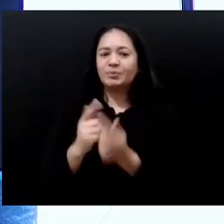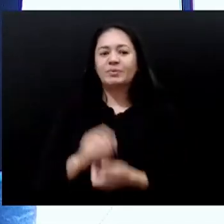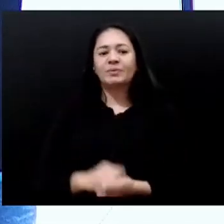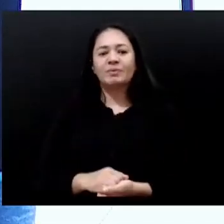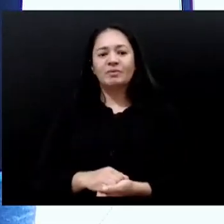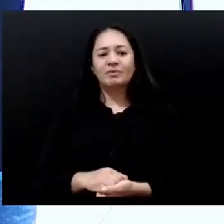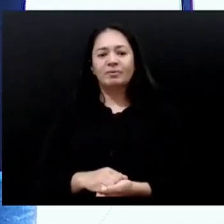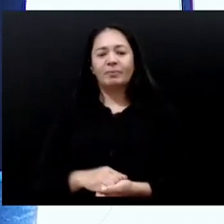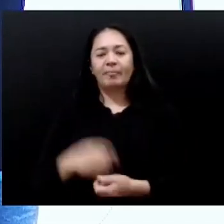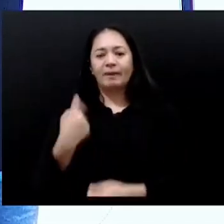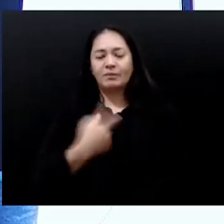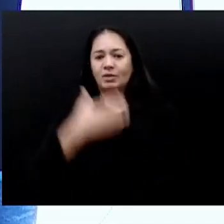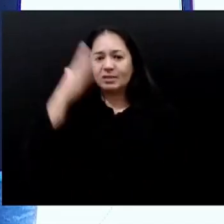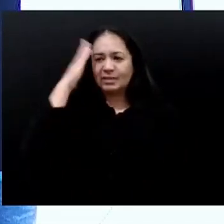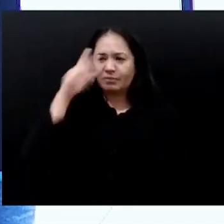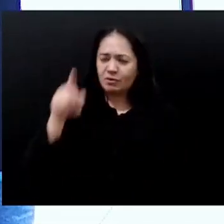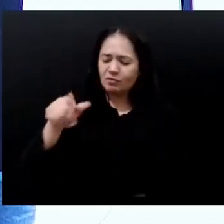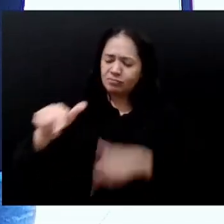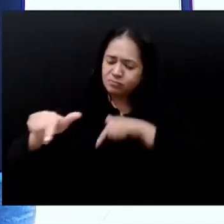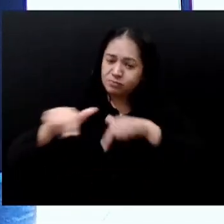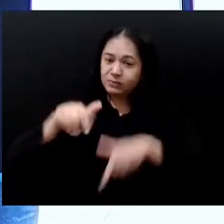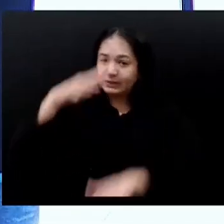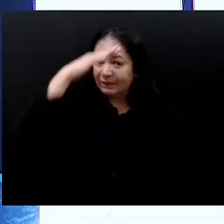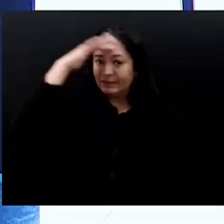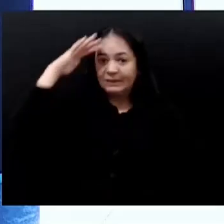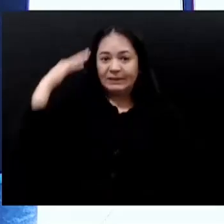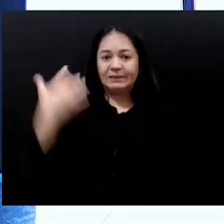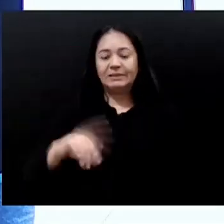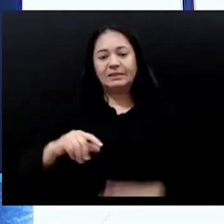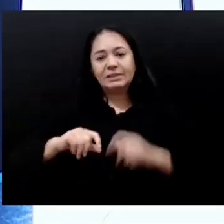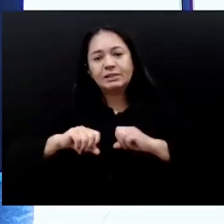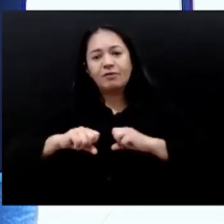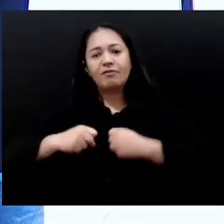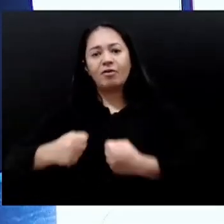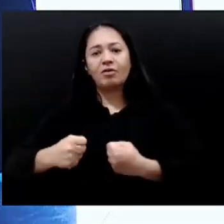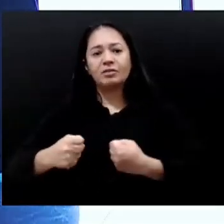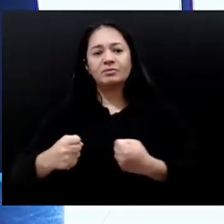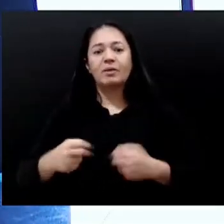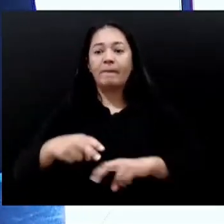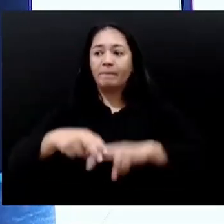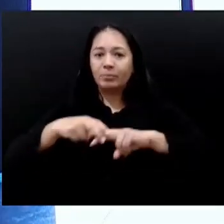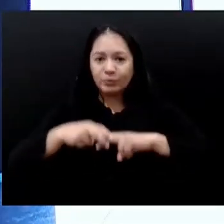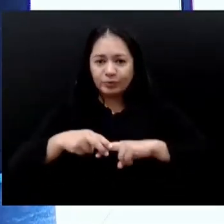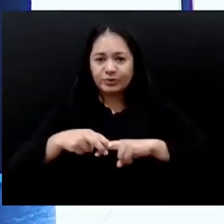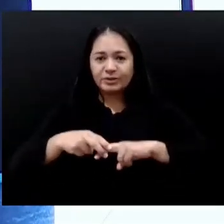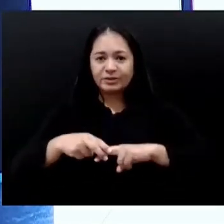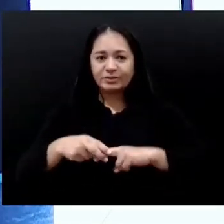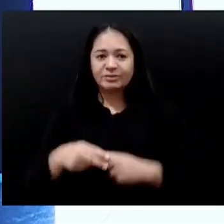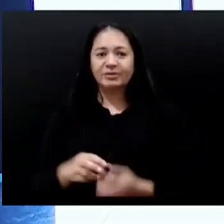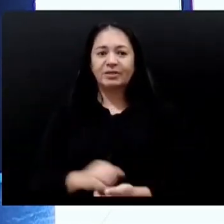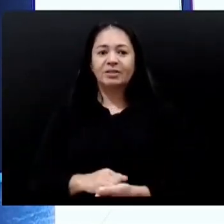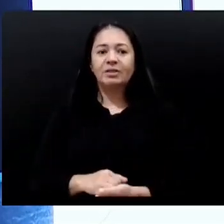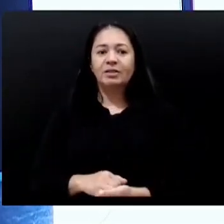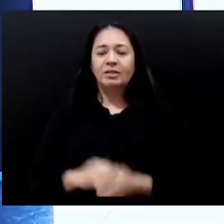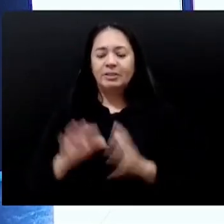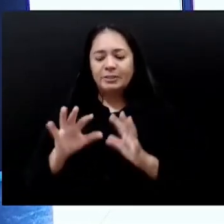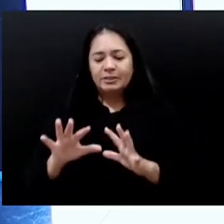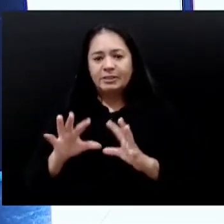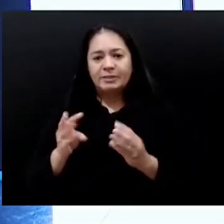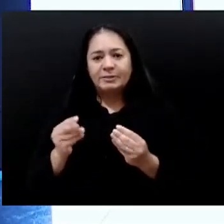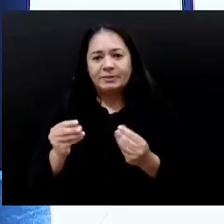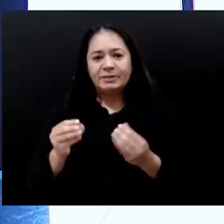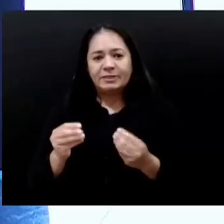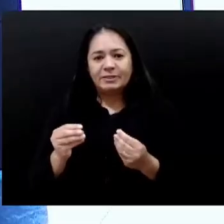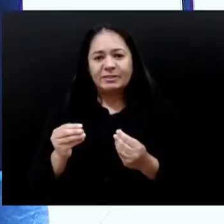que você trabalha, o tanto que você se dedica e por isso que essa veia de empreender, de